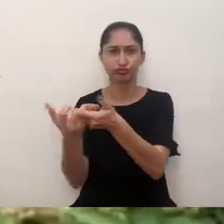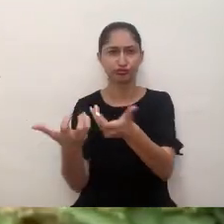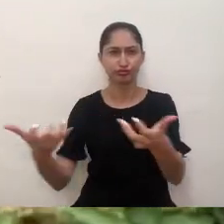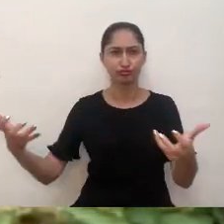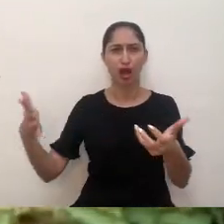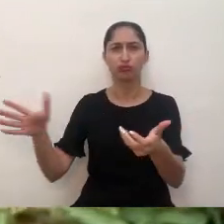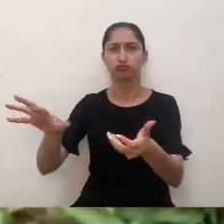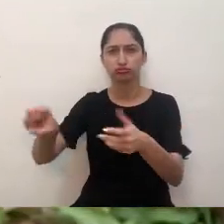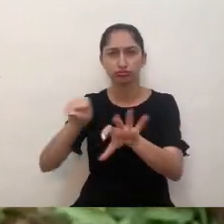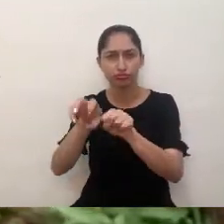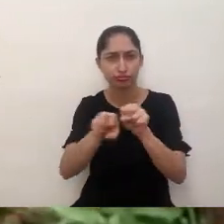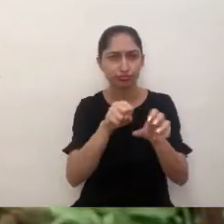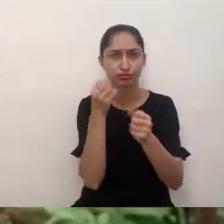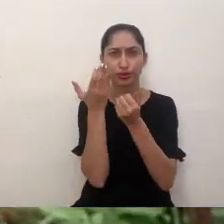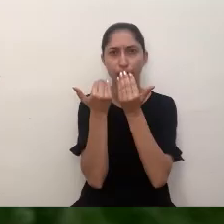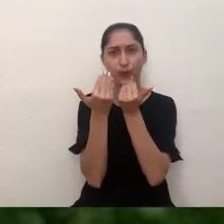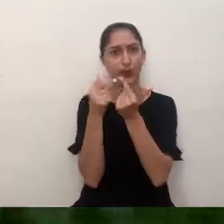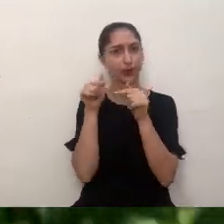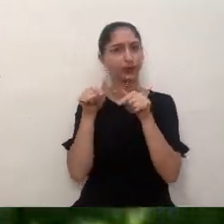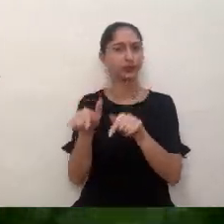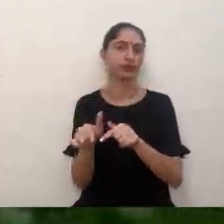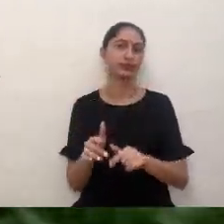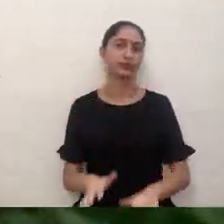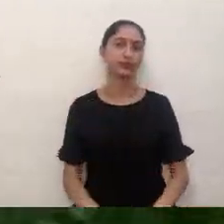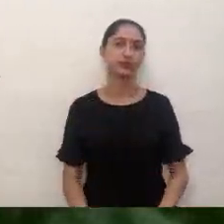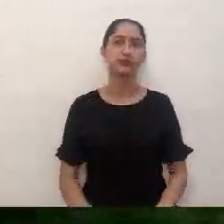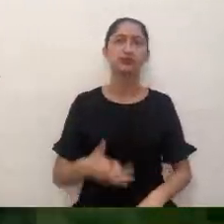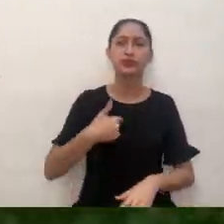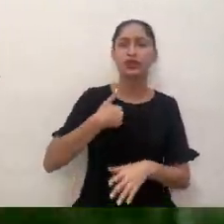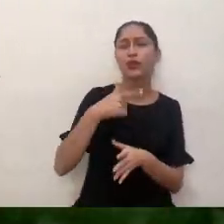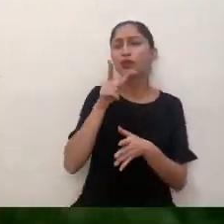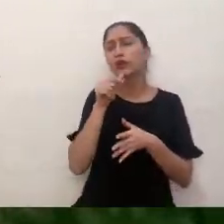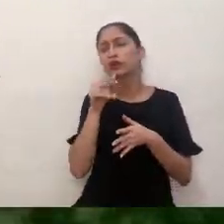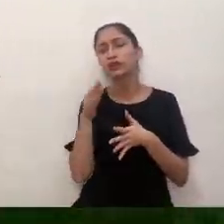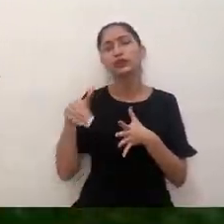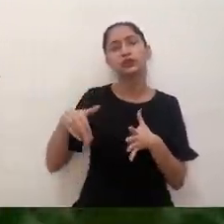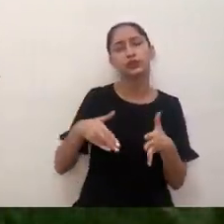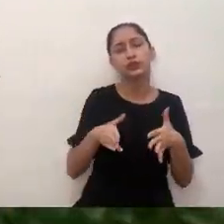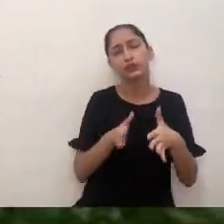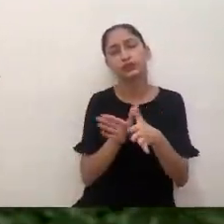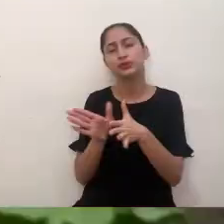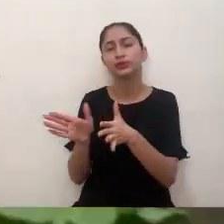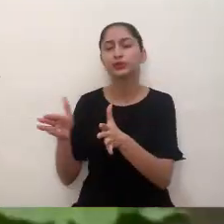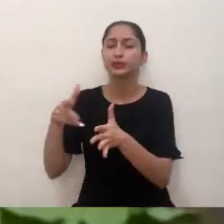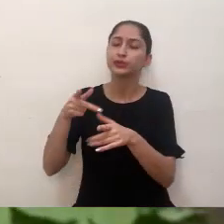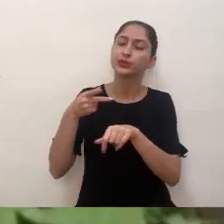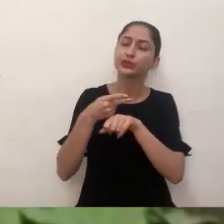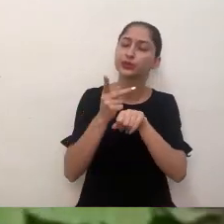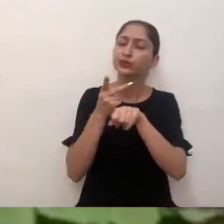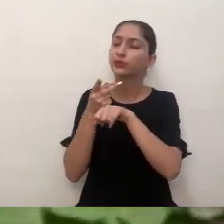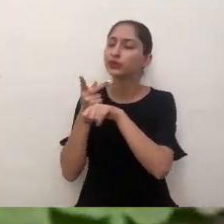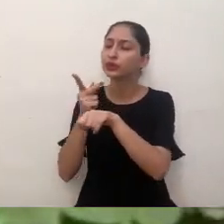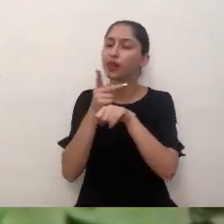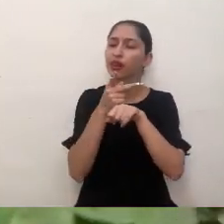tudo isso eu já andei procurando, amor de longe que de perto eu já